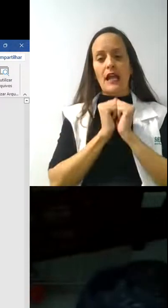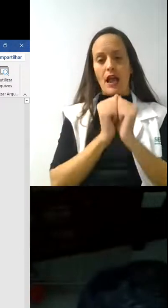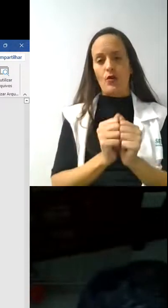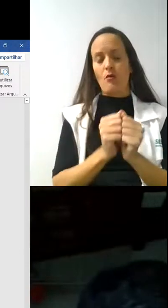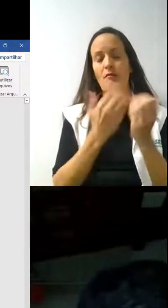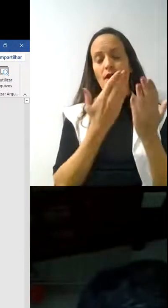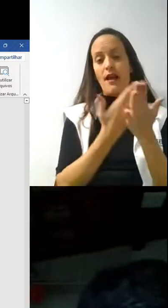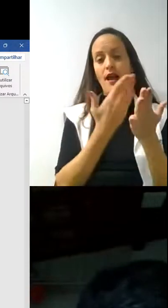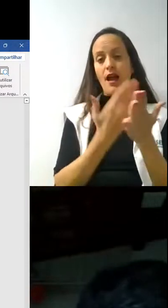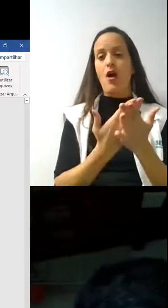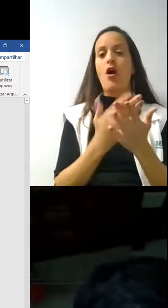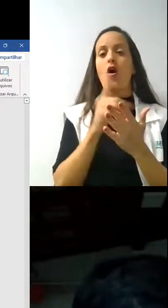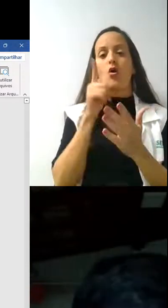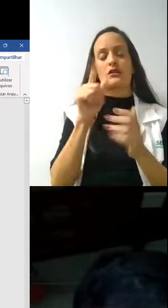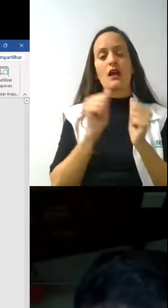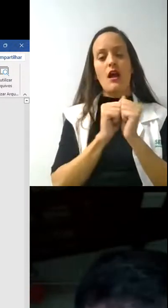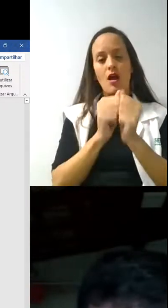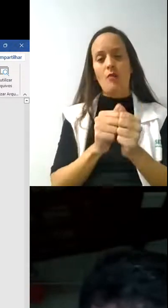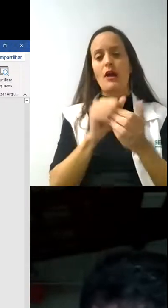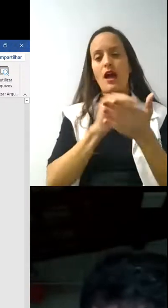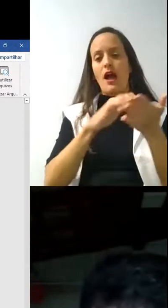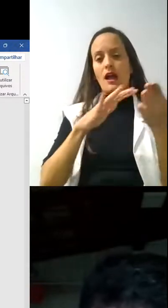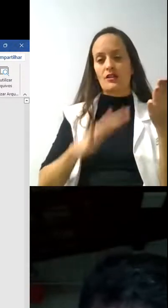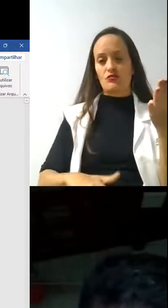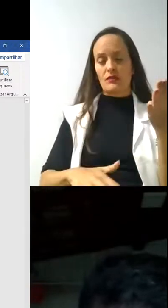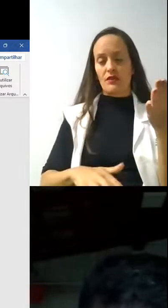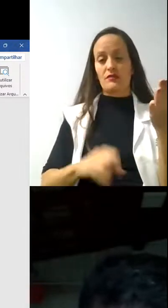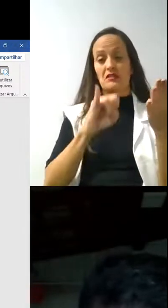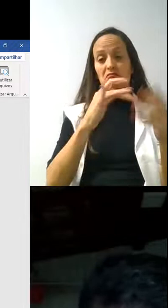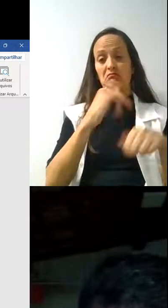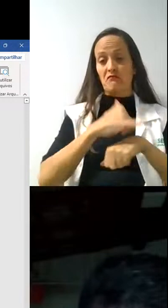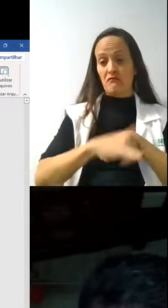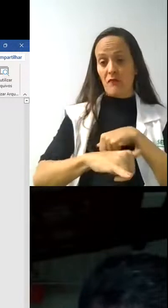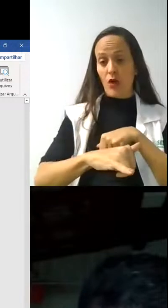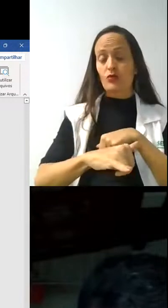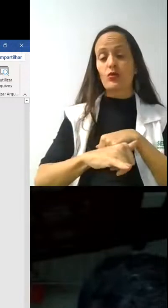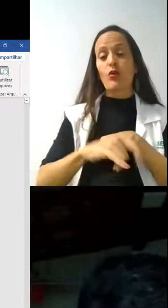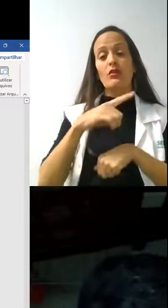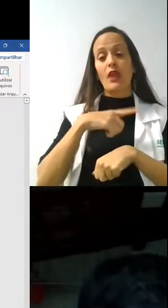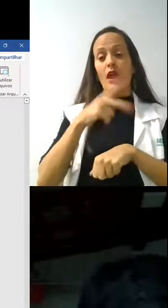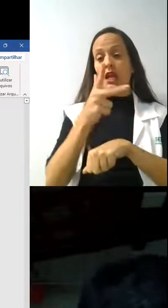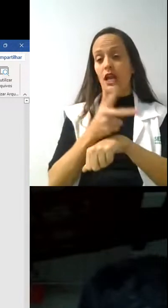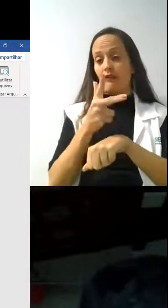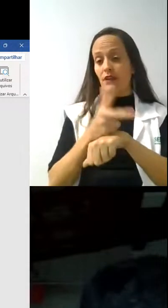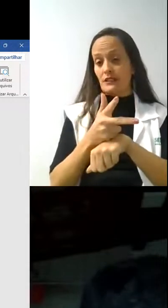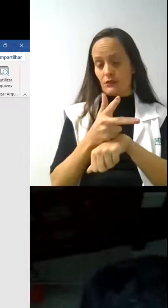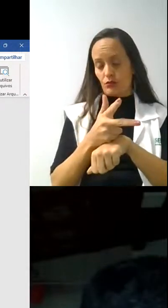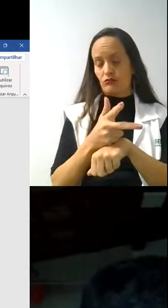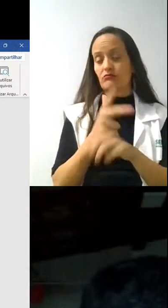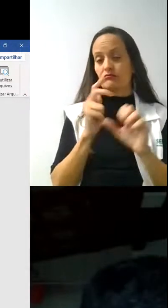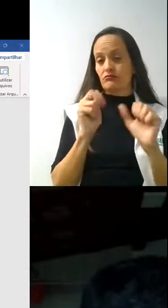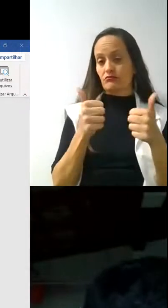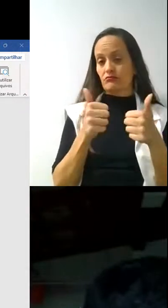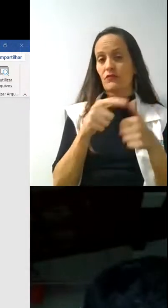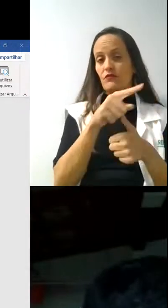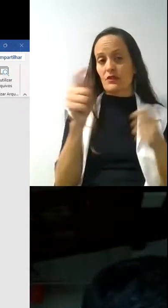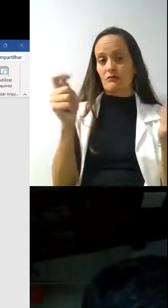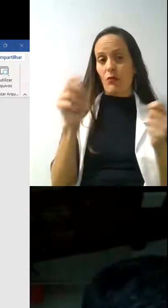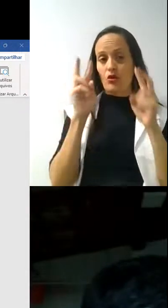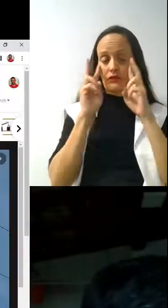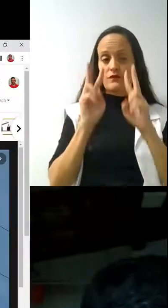Quem não assistiu, quem não pôde acompanhar de forma síncrona, essa web está sendo gravada e vai ser disponibilizada para vocês aqui